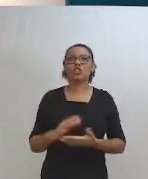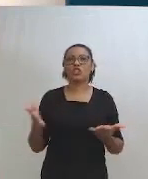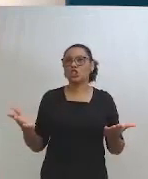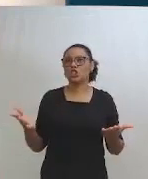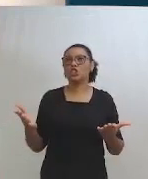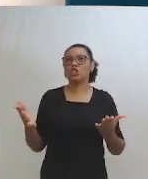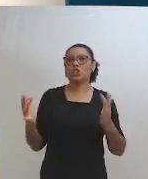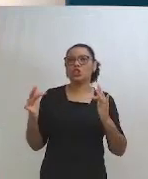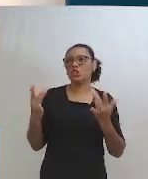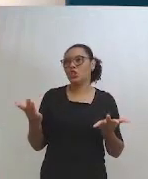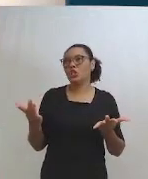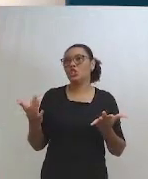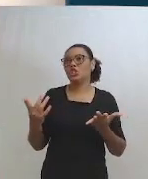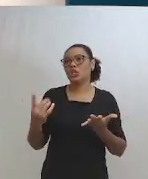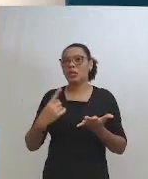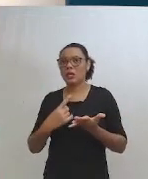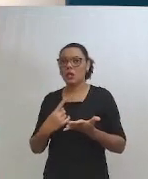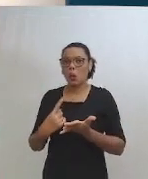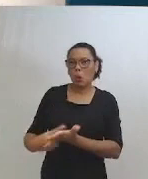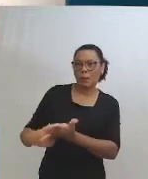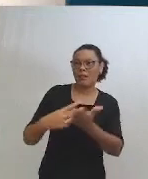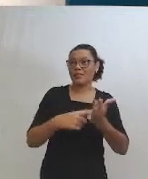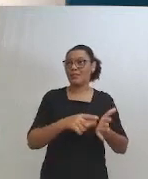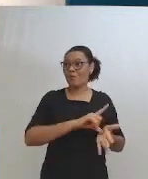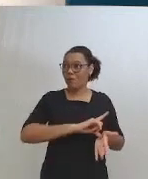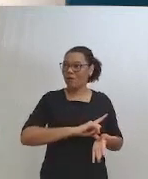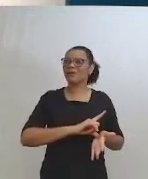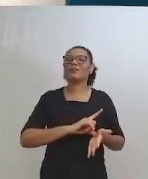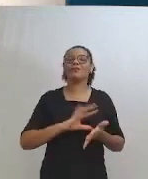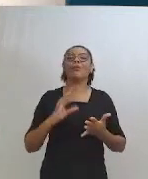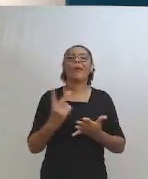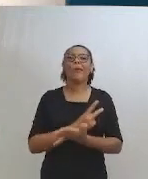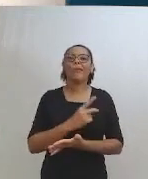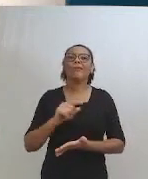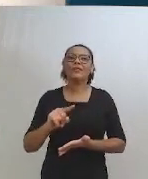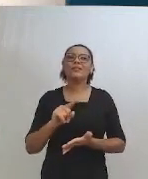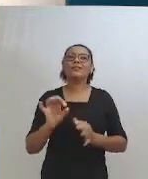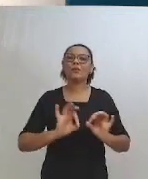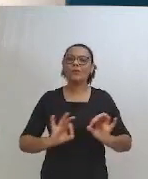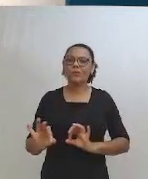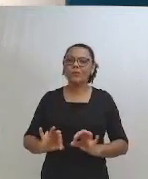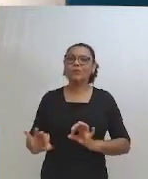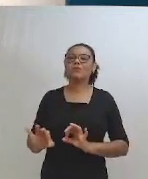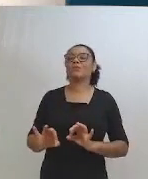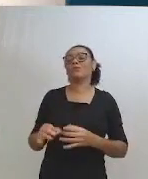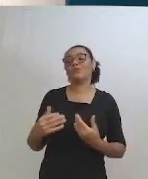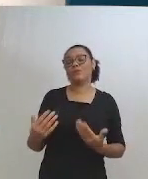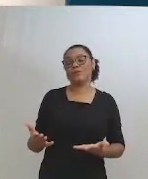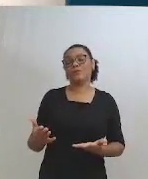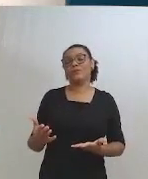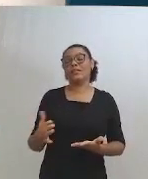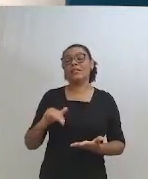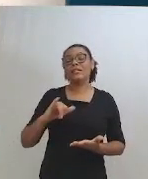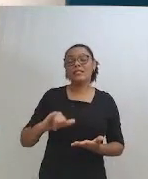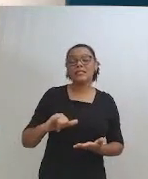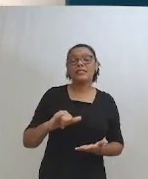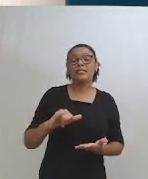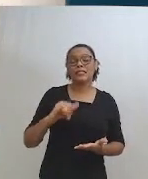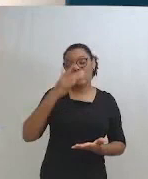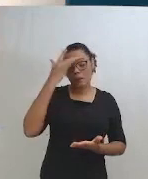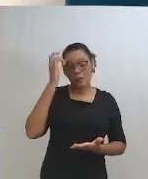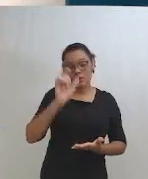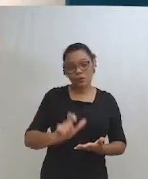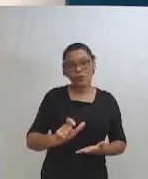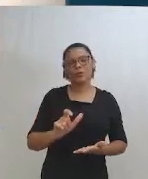fatos, da dinâmica dos fatos, com o paciente. Ou seja, se ele, o paciente, deu